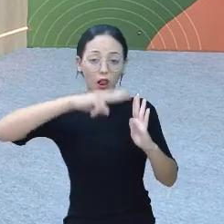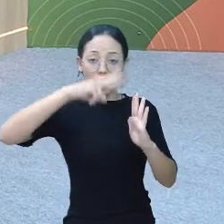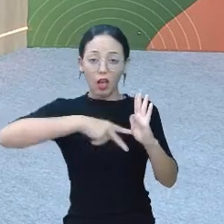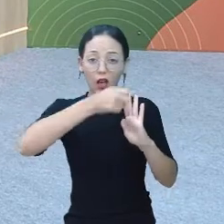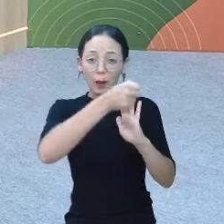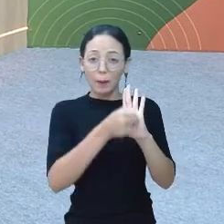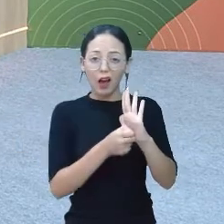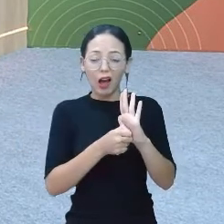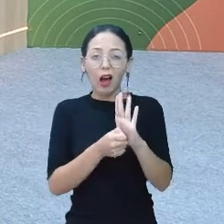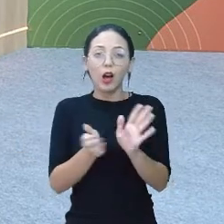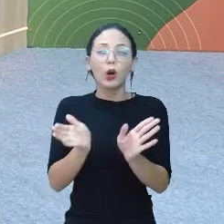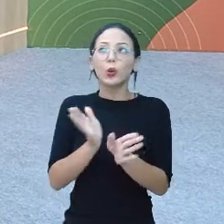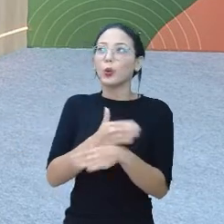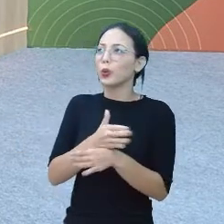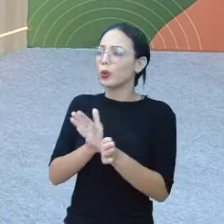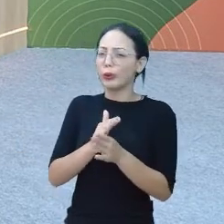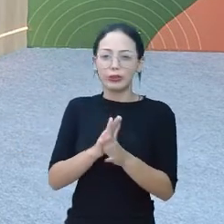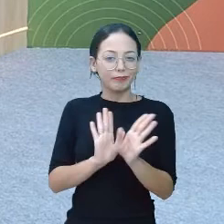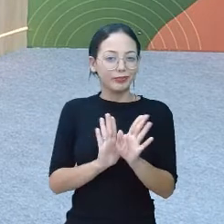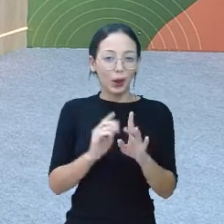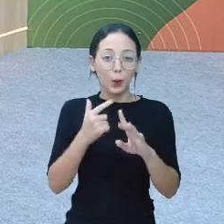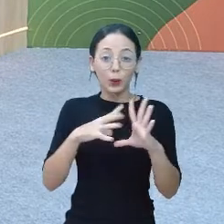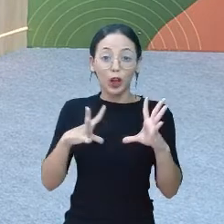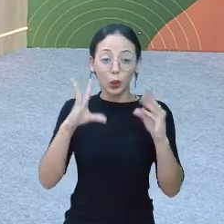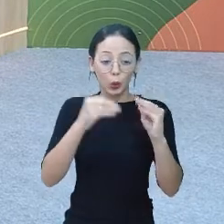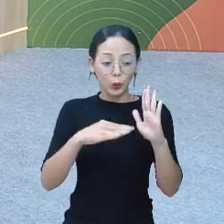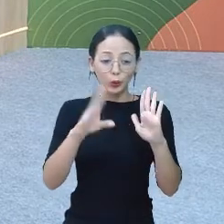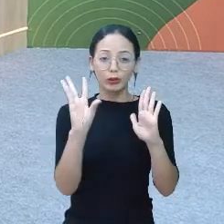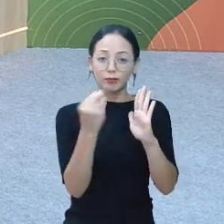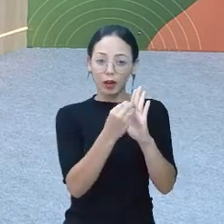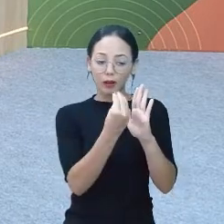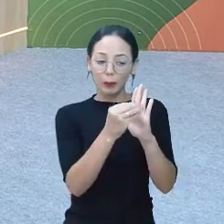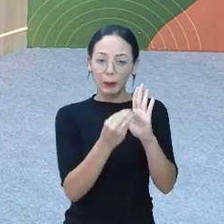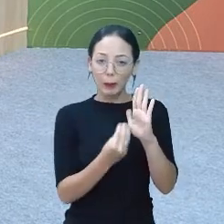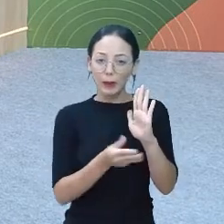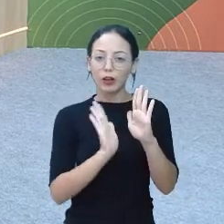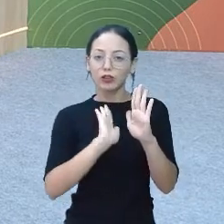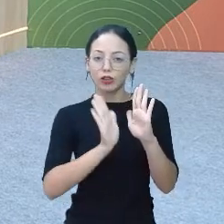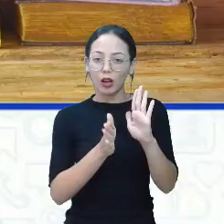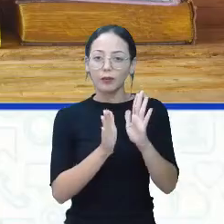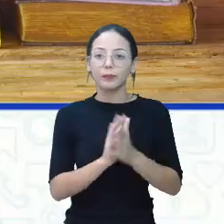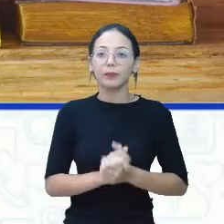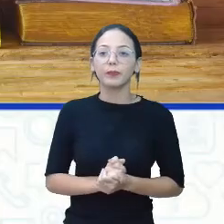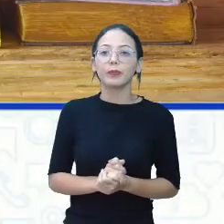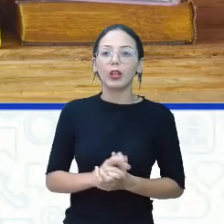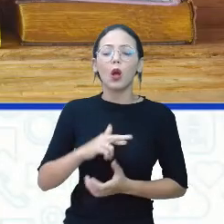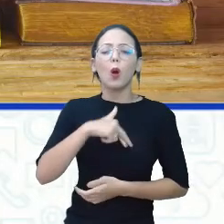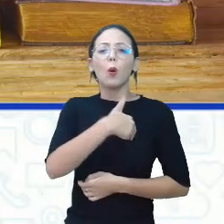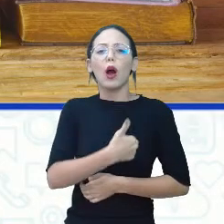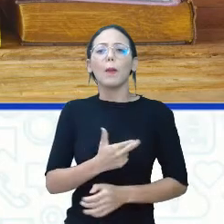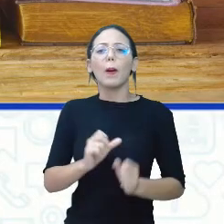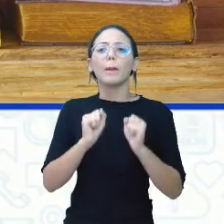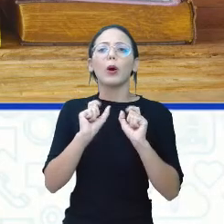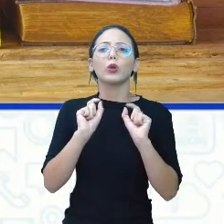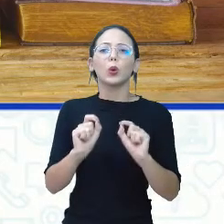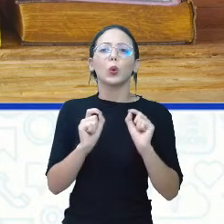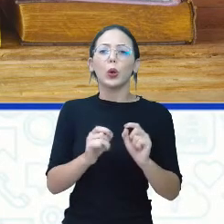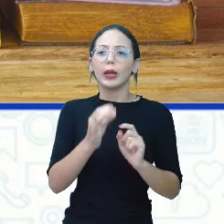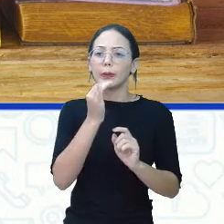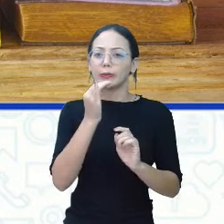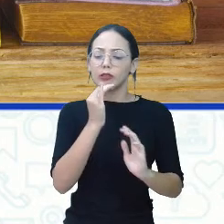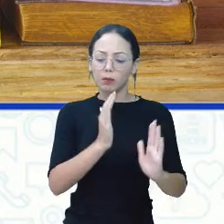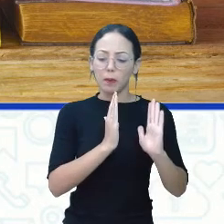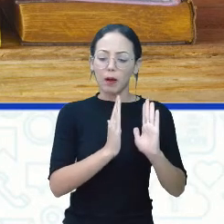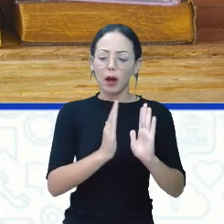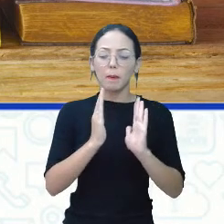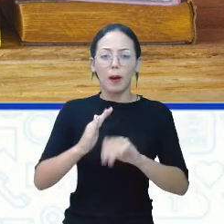não se sente perdida, porque todas as informações estão ali, tá certo? O romance ele também pode ser linear, os acontecimentos são mais importantes